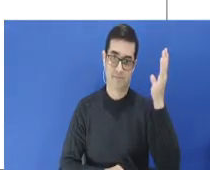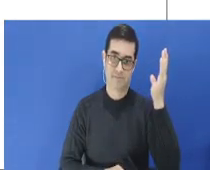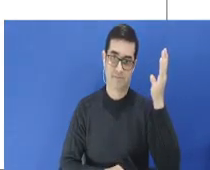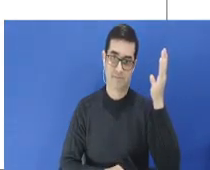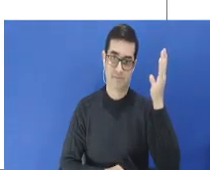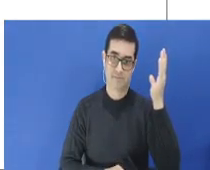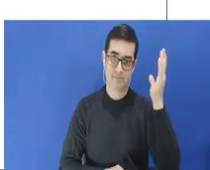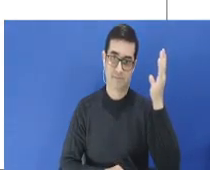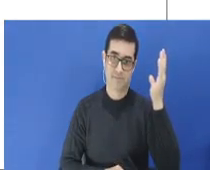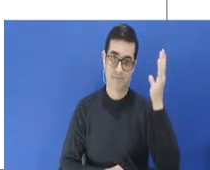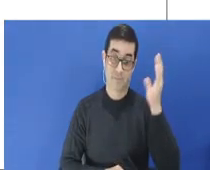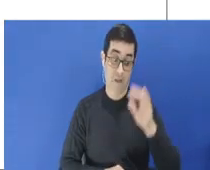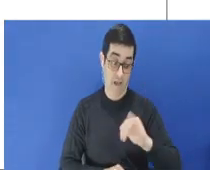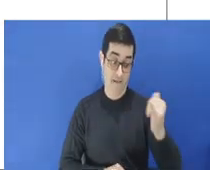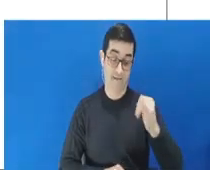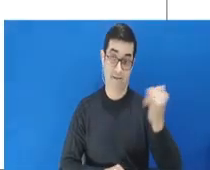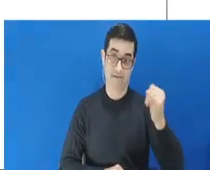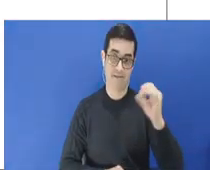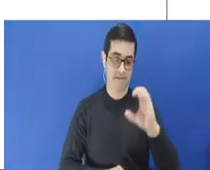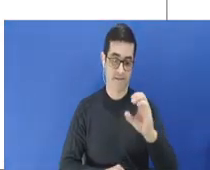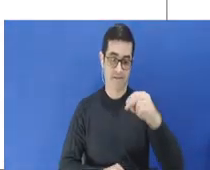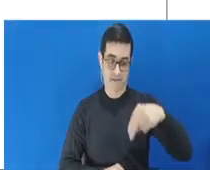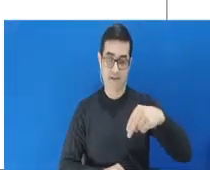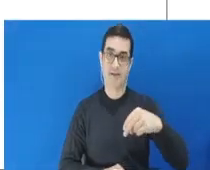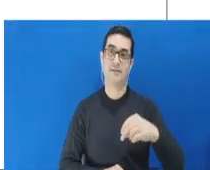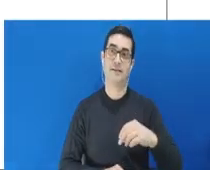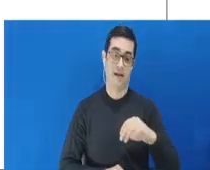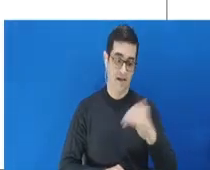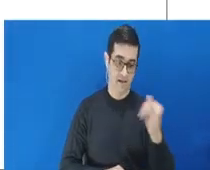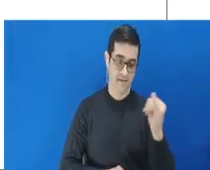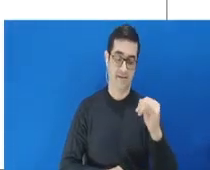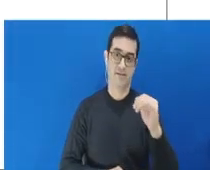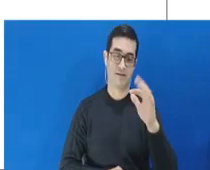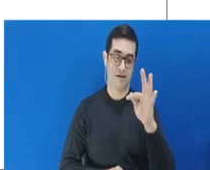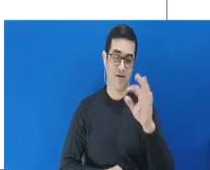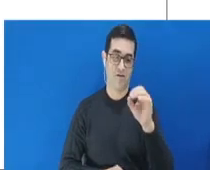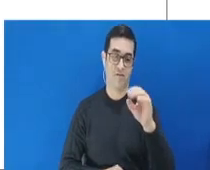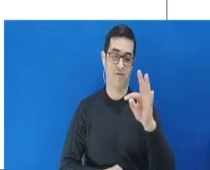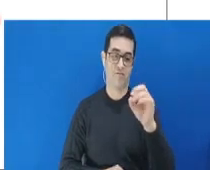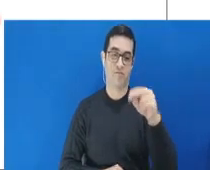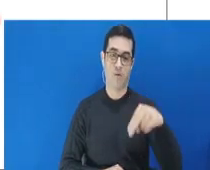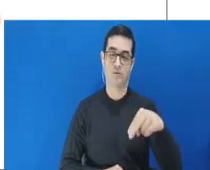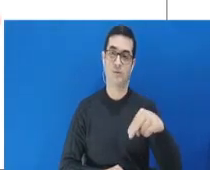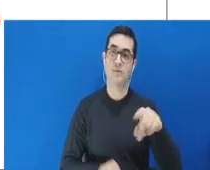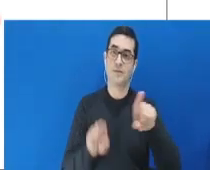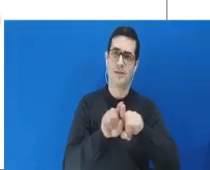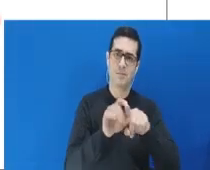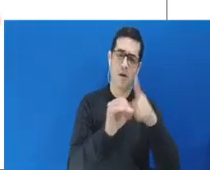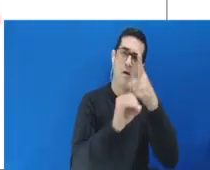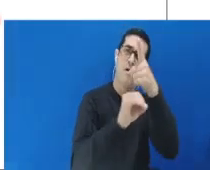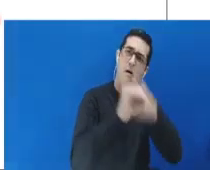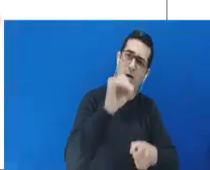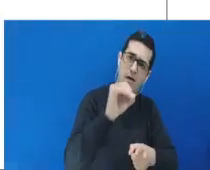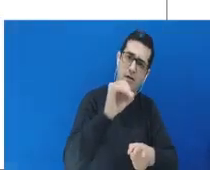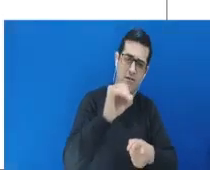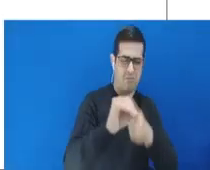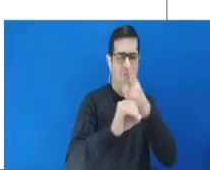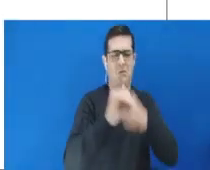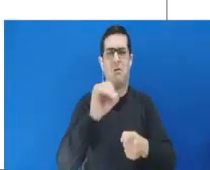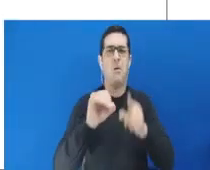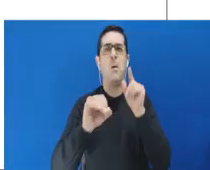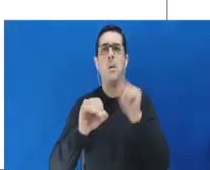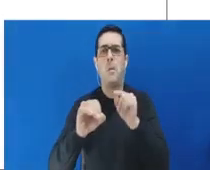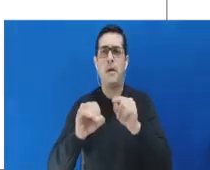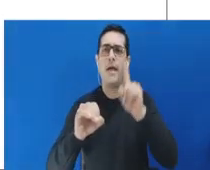energia do fóton menos a função φ. Professor, o que é essa função φ? É a função trabalho. E essa